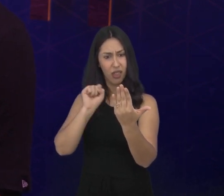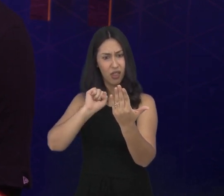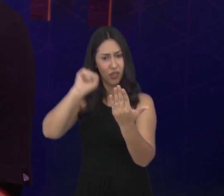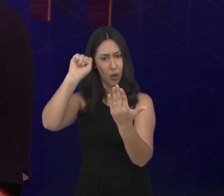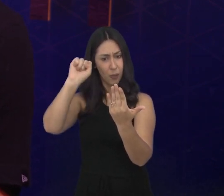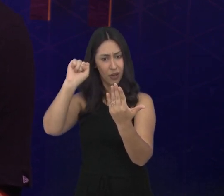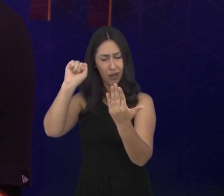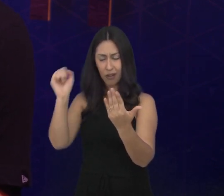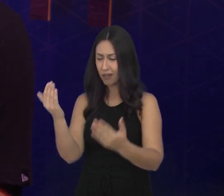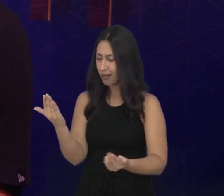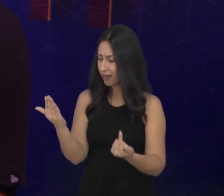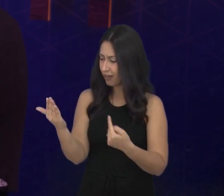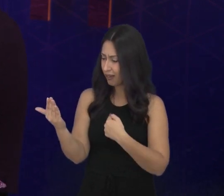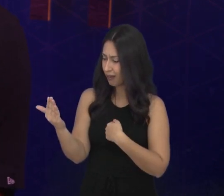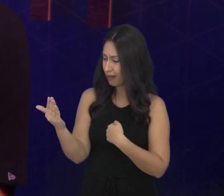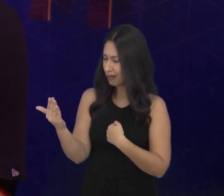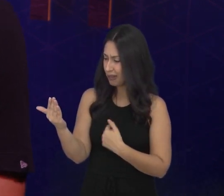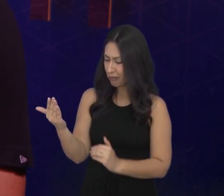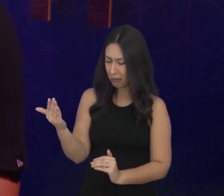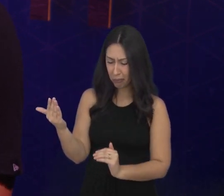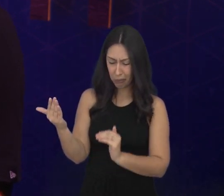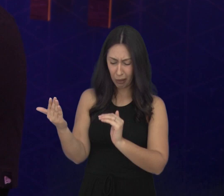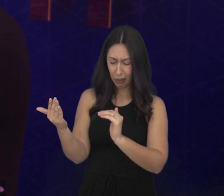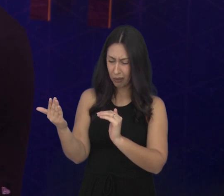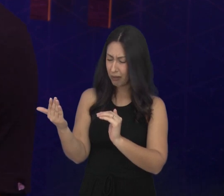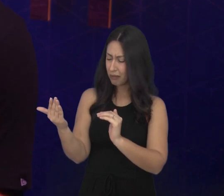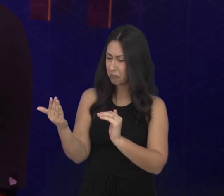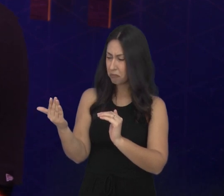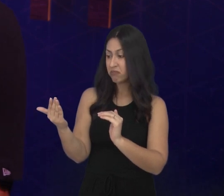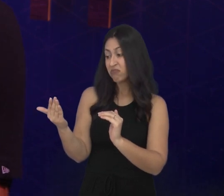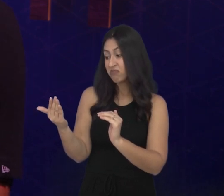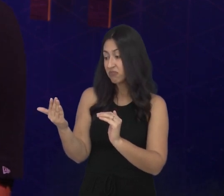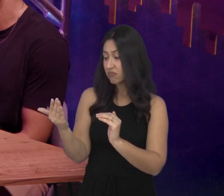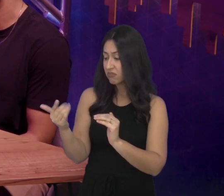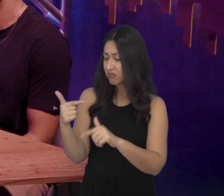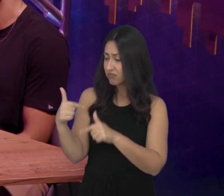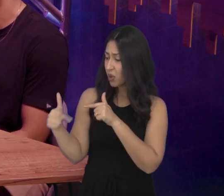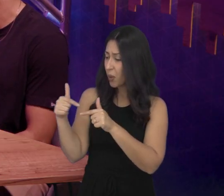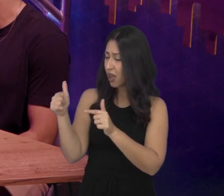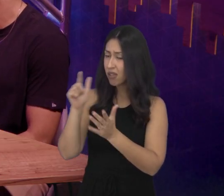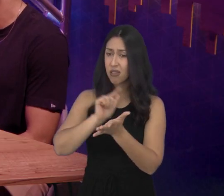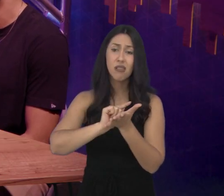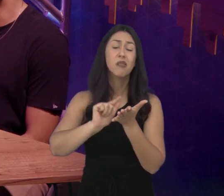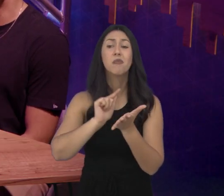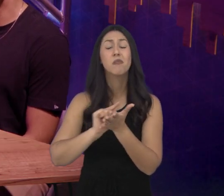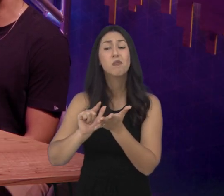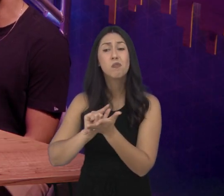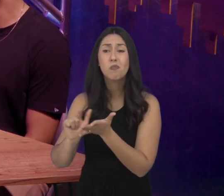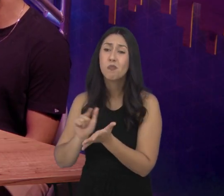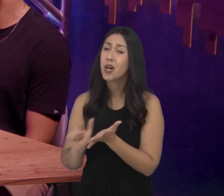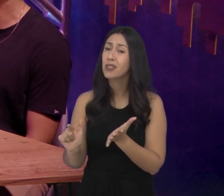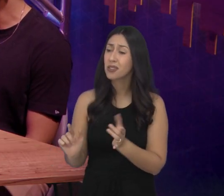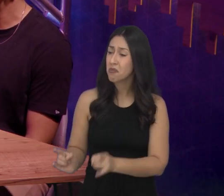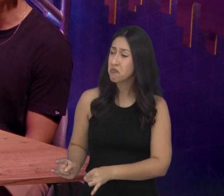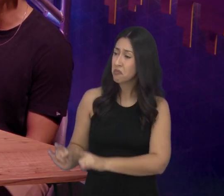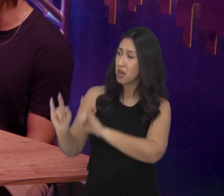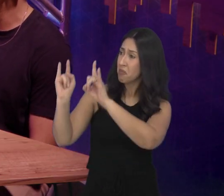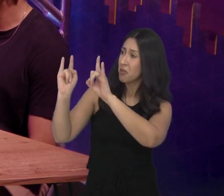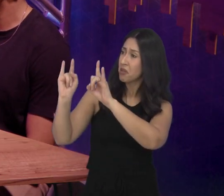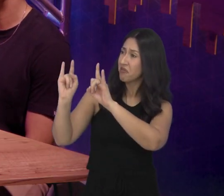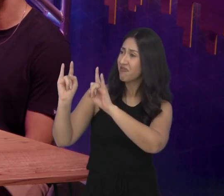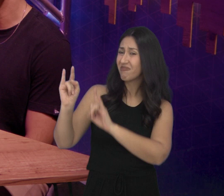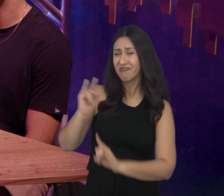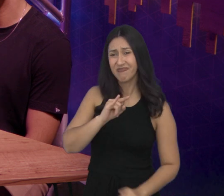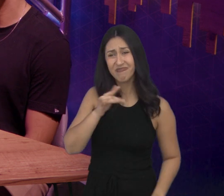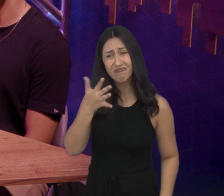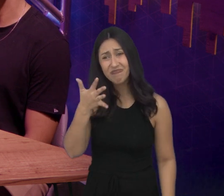cabulosa e eu não cheguei, não fui longe, sabe? Aí trabalha com limpeza e, enfim, não tem um bom